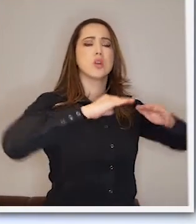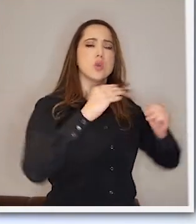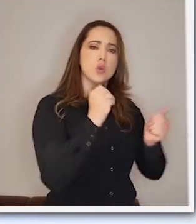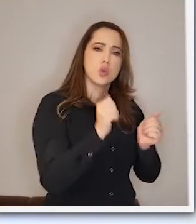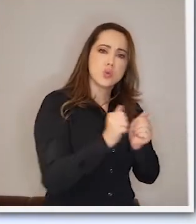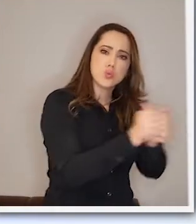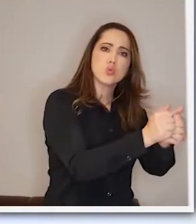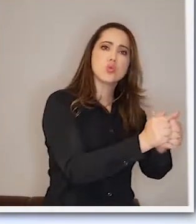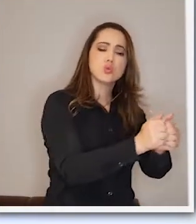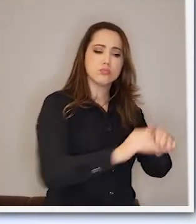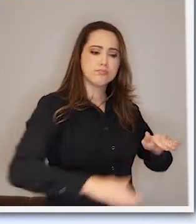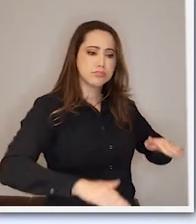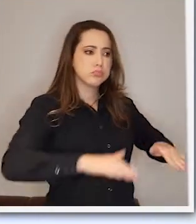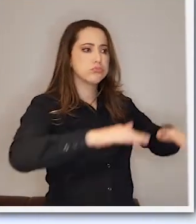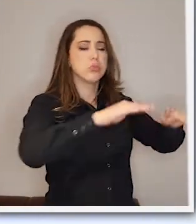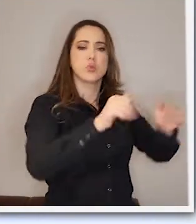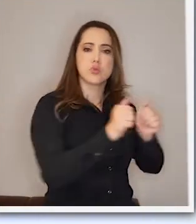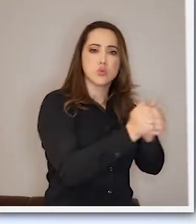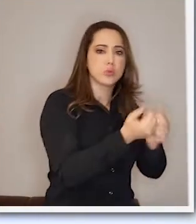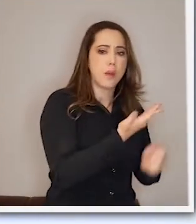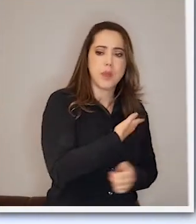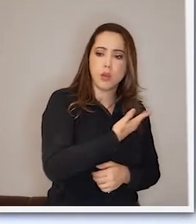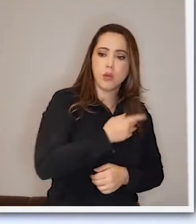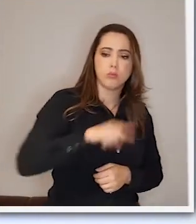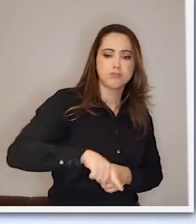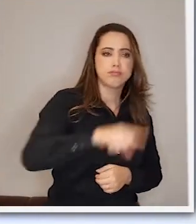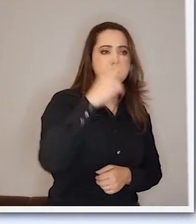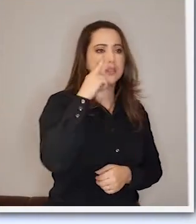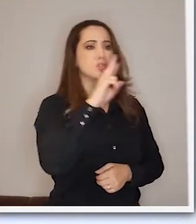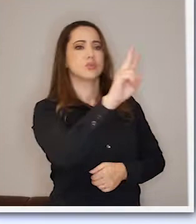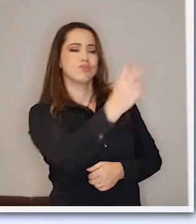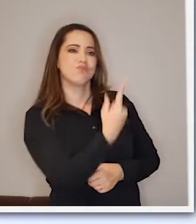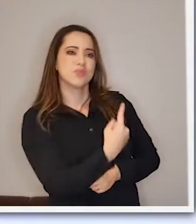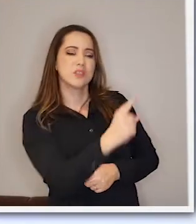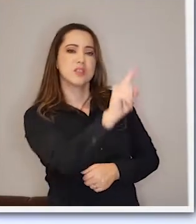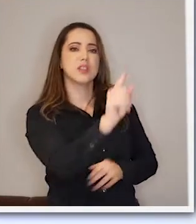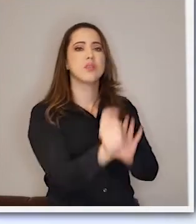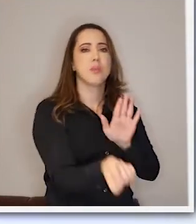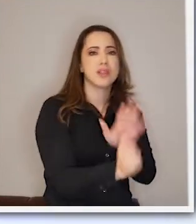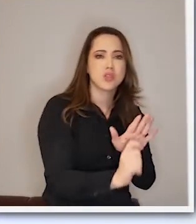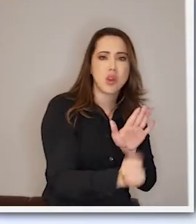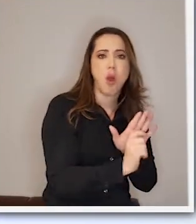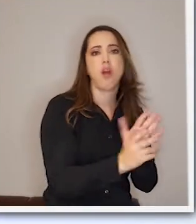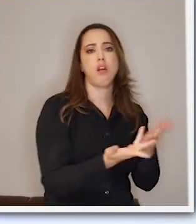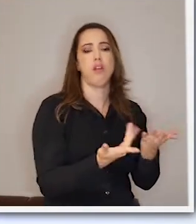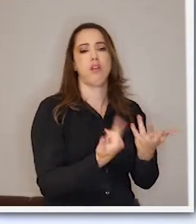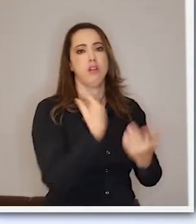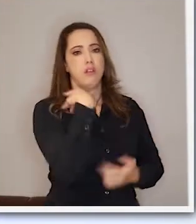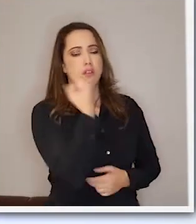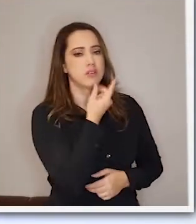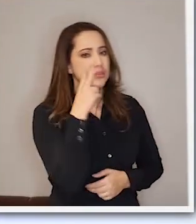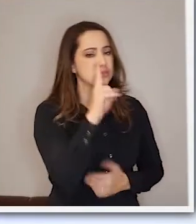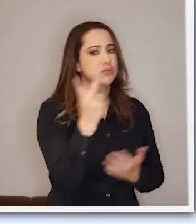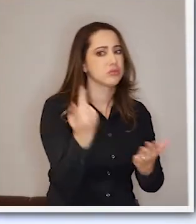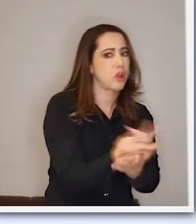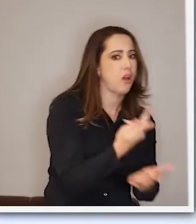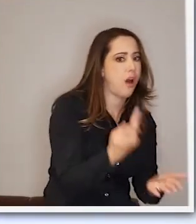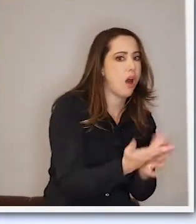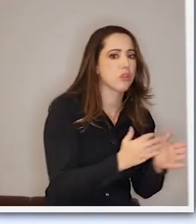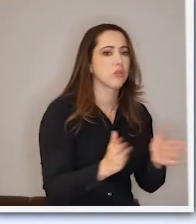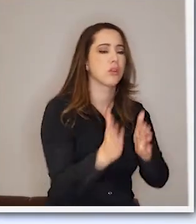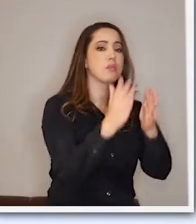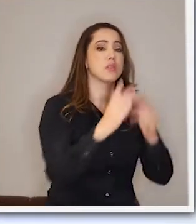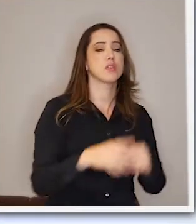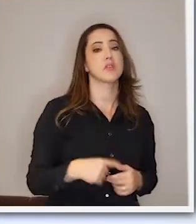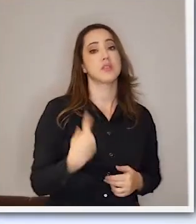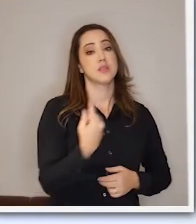no mesmo estado de vulnerabilidade, se envolveram com o crime, se envolveram com as drogas, se envolveram com os erros. Agora